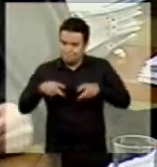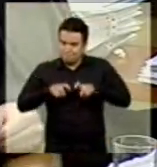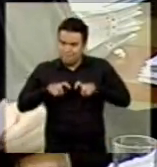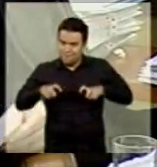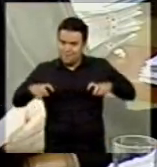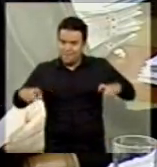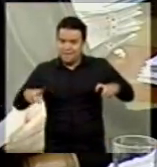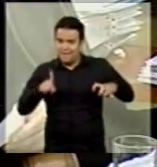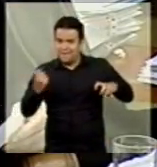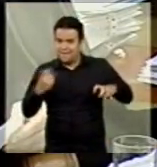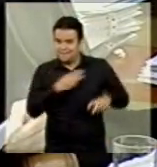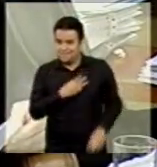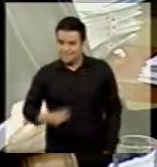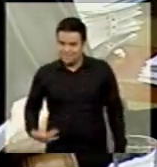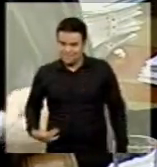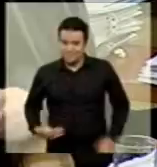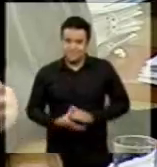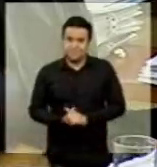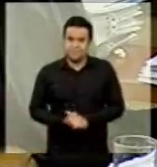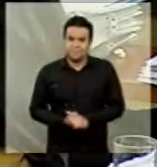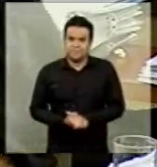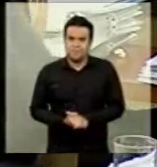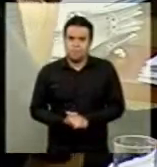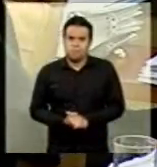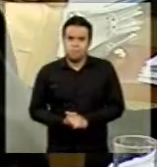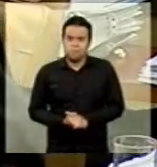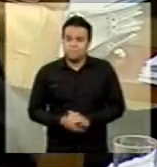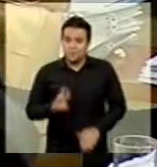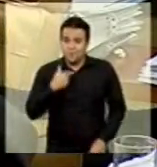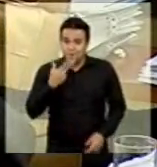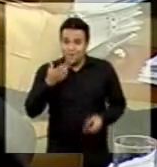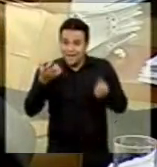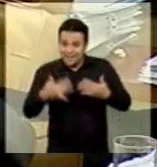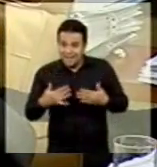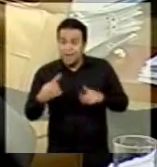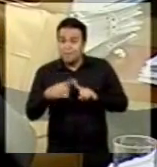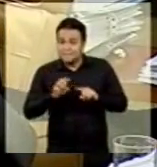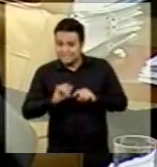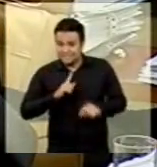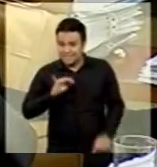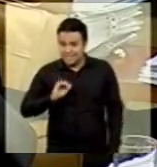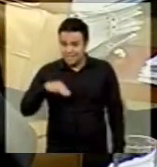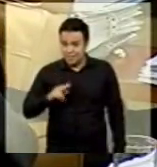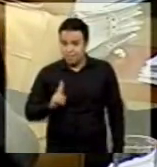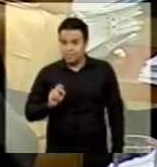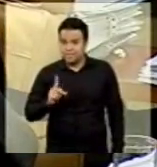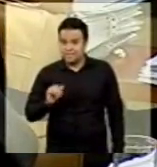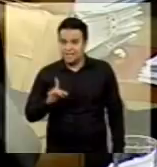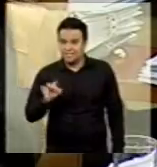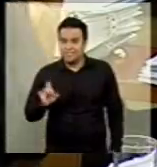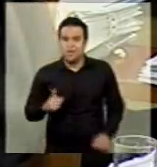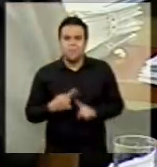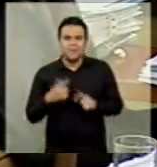cadeiras. E não pode se dizer que eles praticavam impunidade, que praticavam, não a praticavam de maneira nenhuma, porque não se